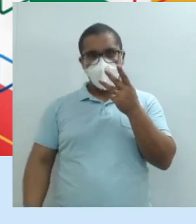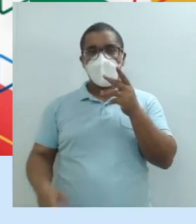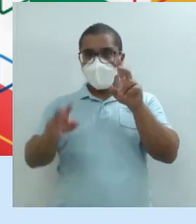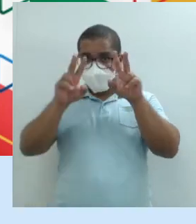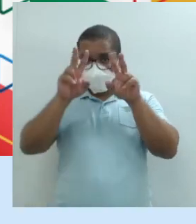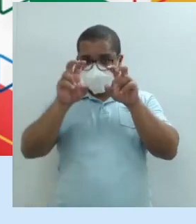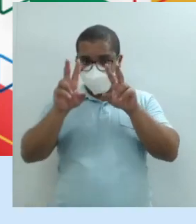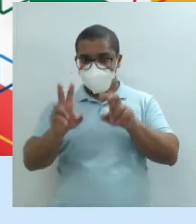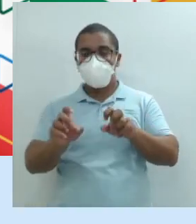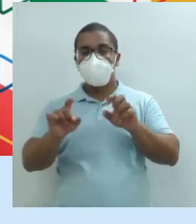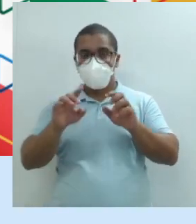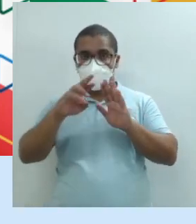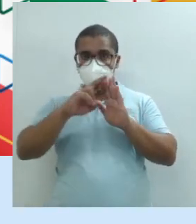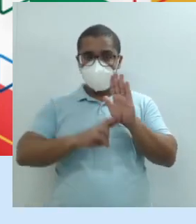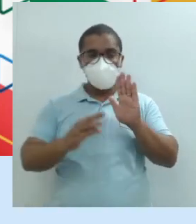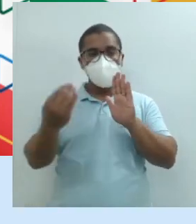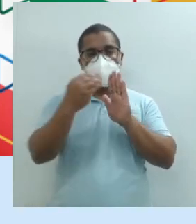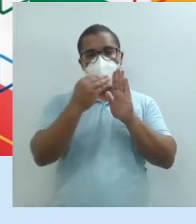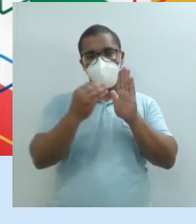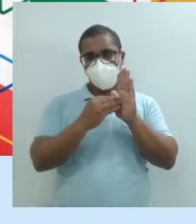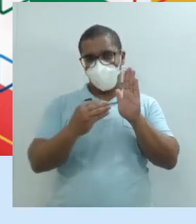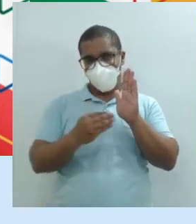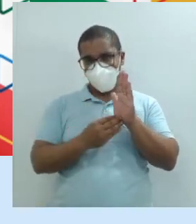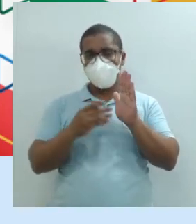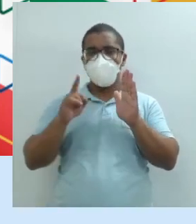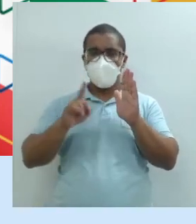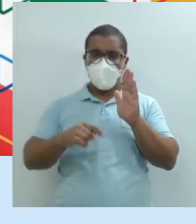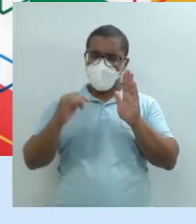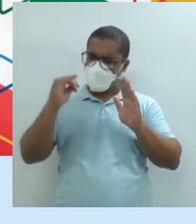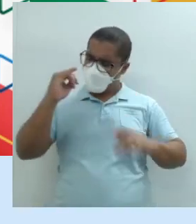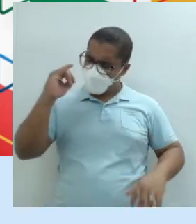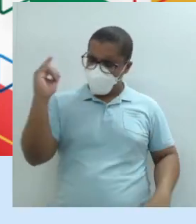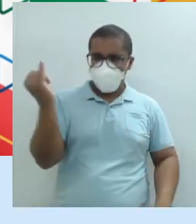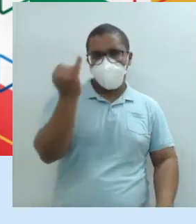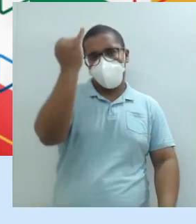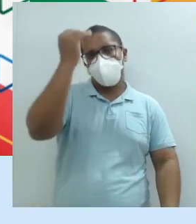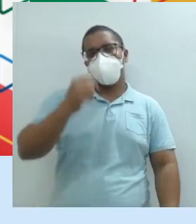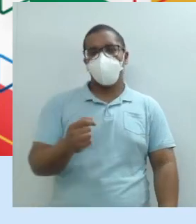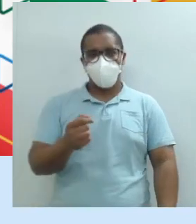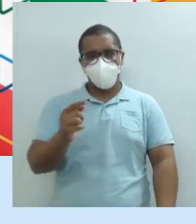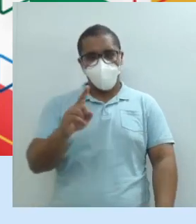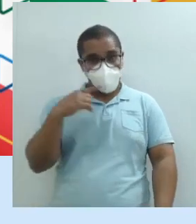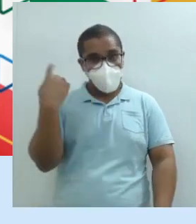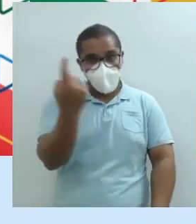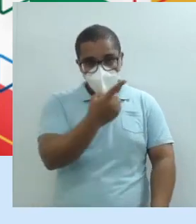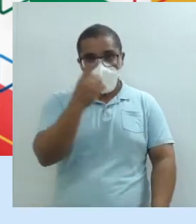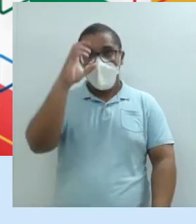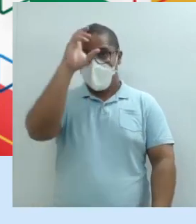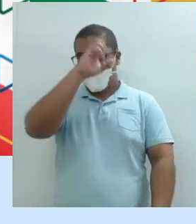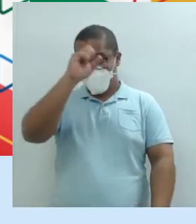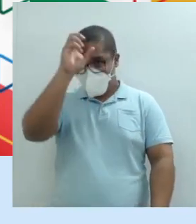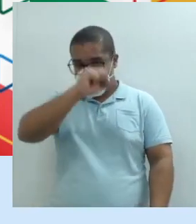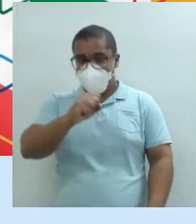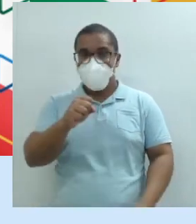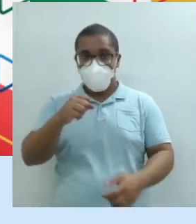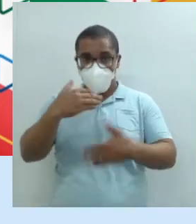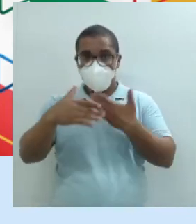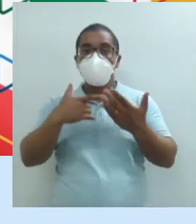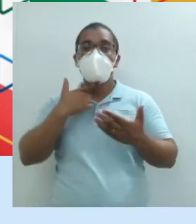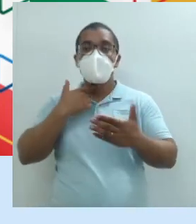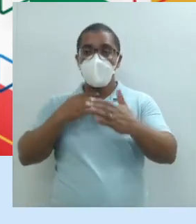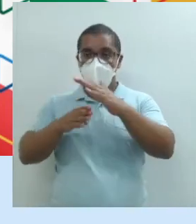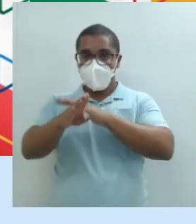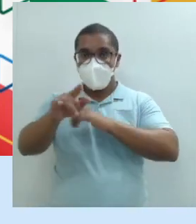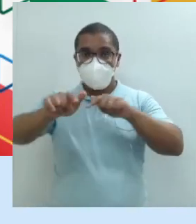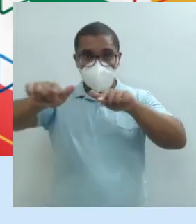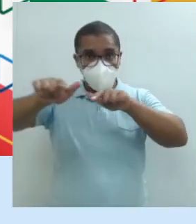esse relatório traz para a gente como as mais importantes para a pessoa que vai ingressar no mercado